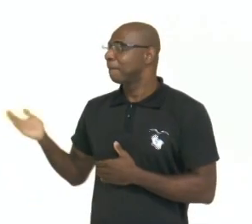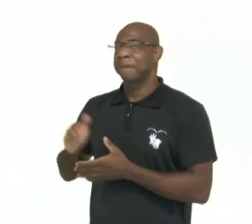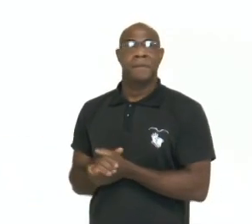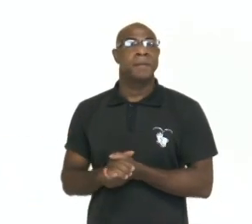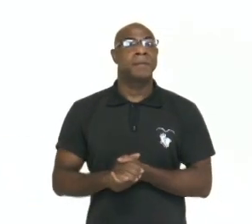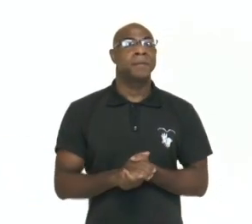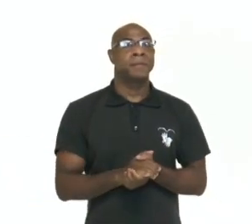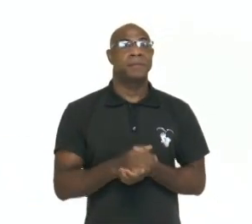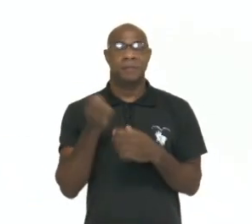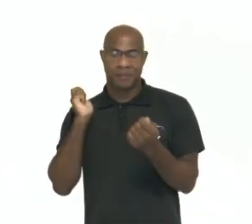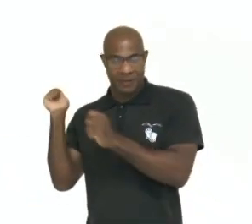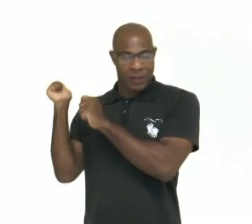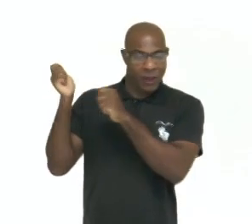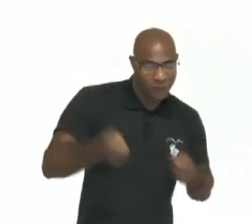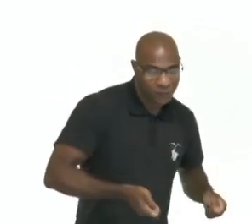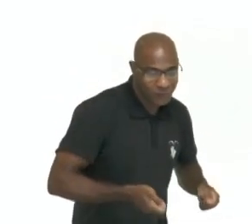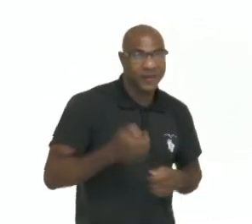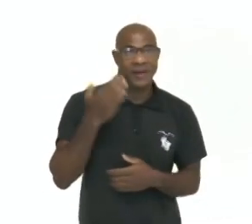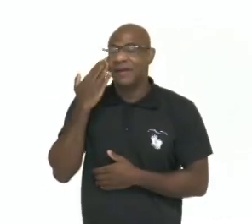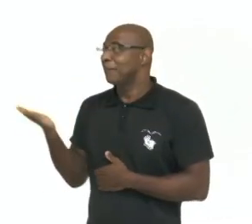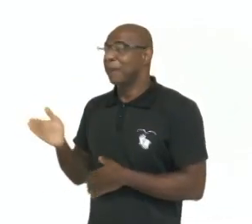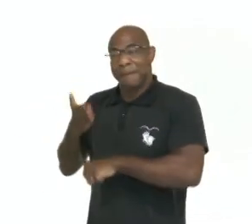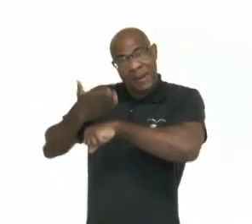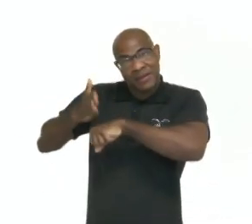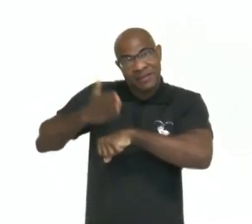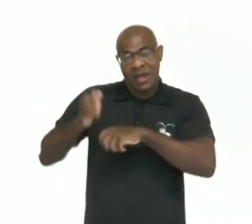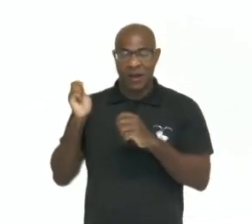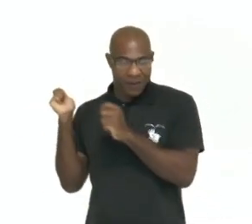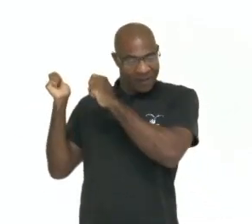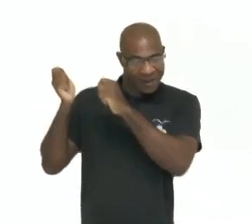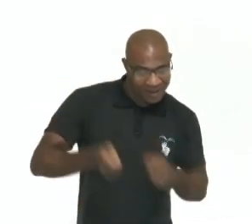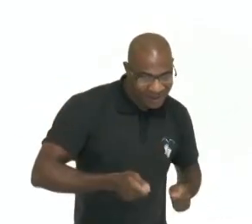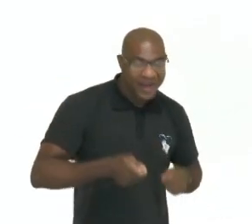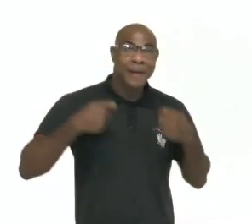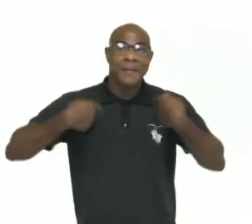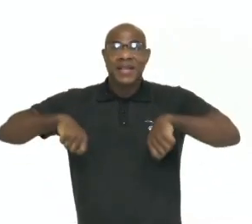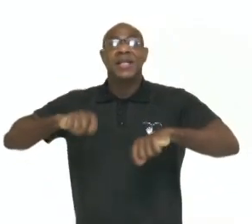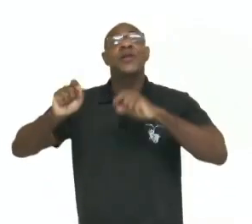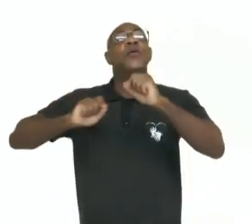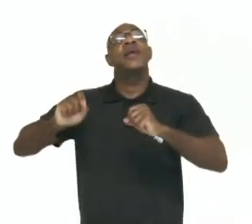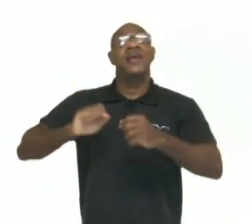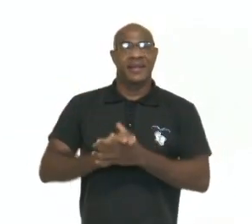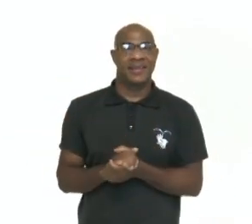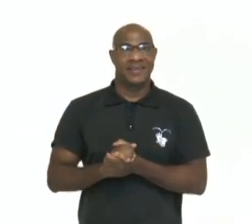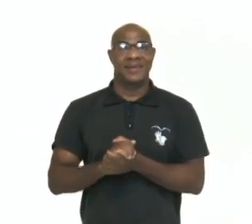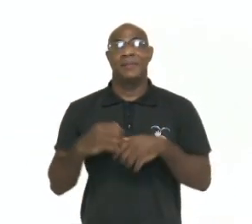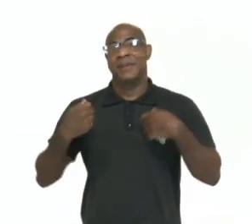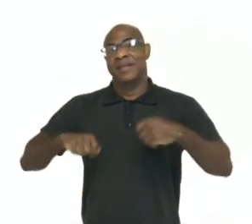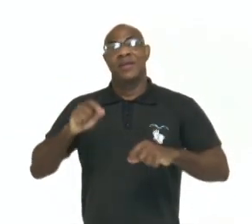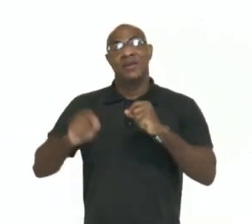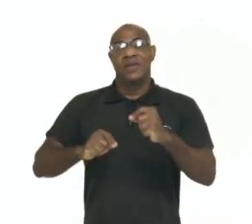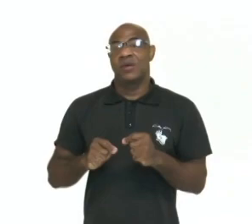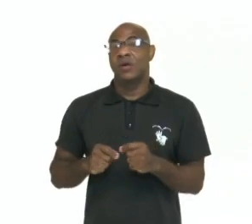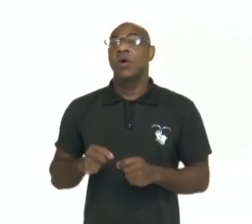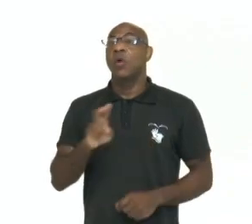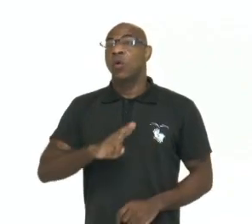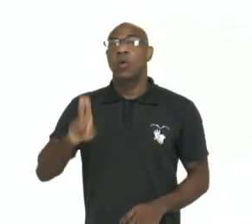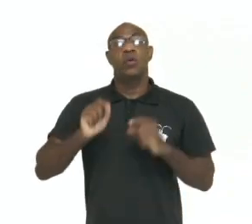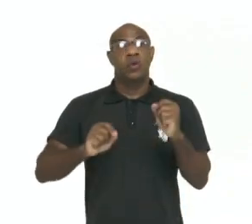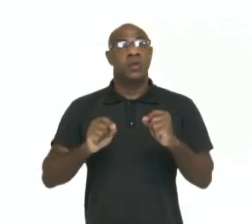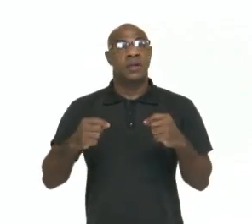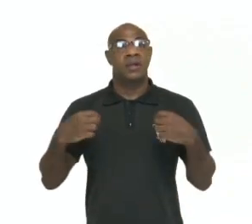O judô. Então, para praticar o judô, necessariamente os lutadores precisam usar